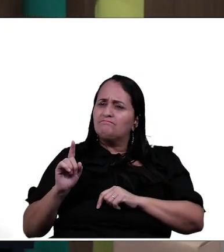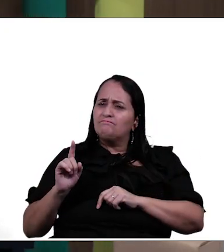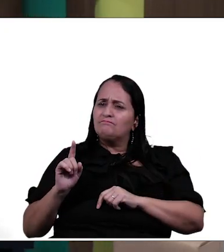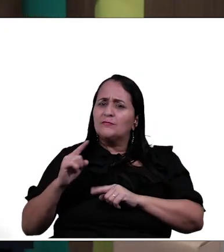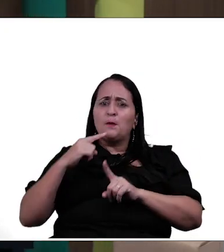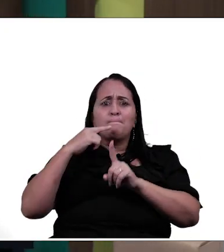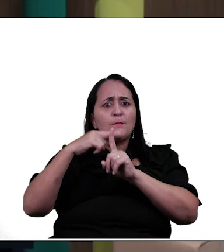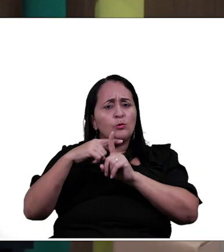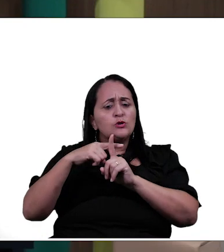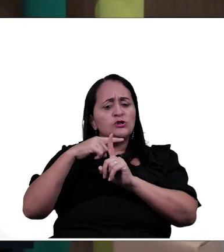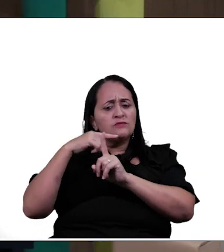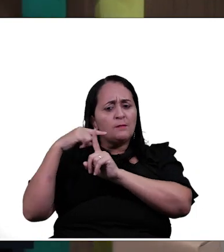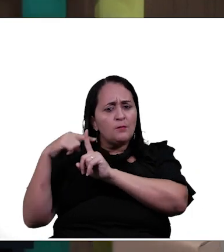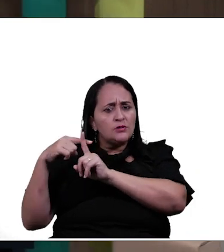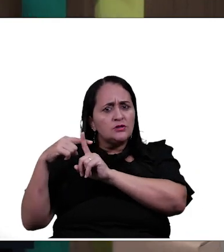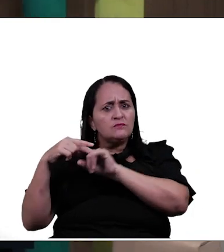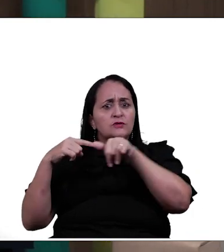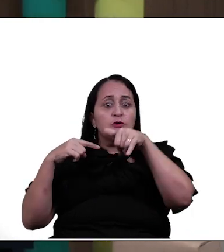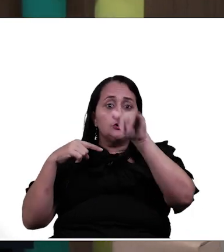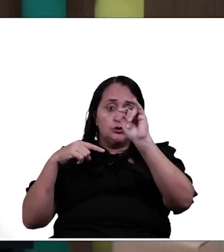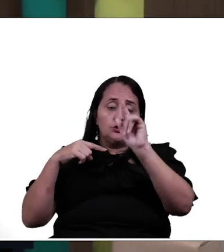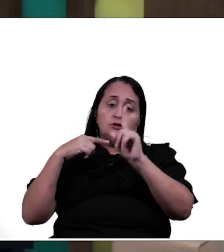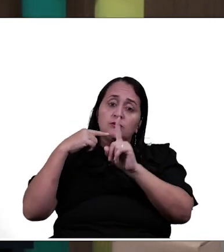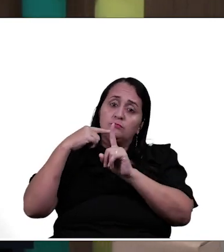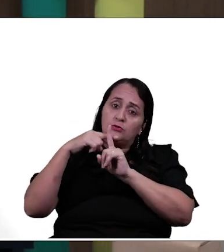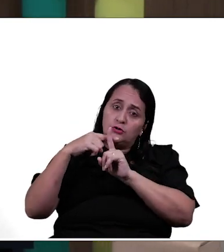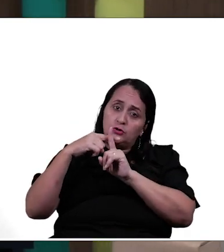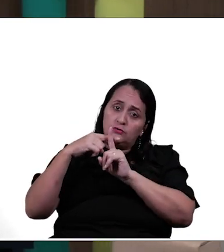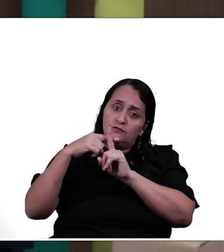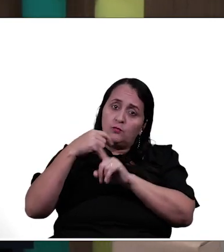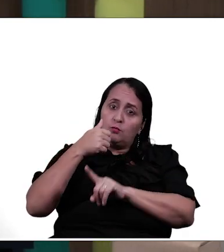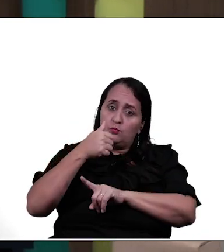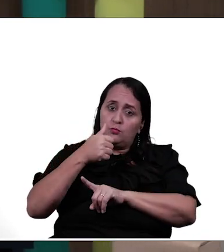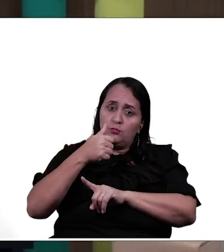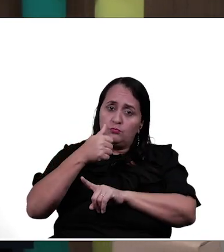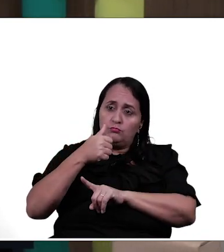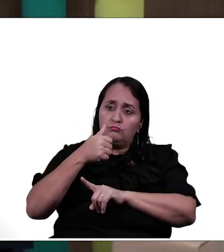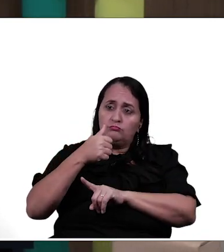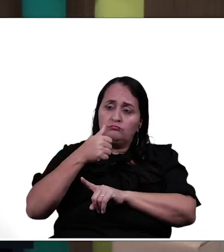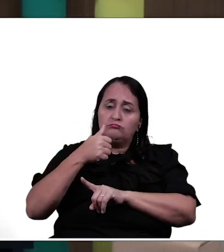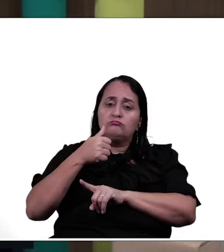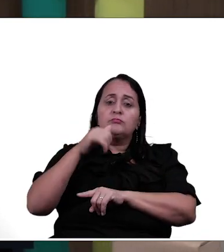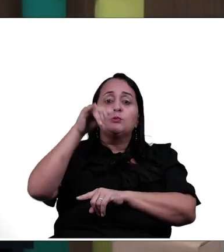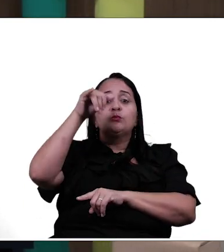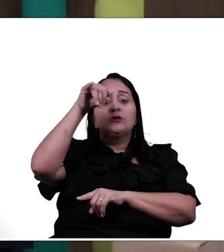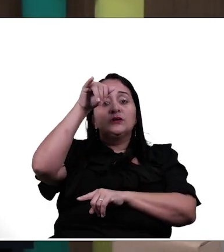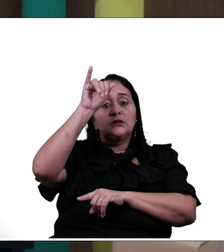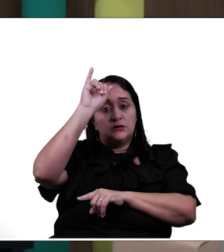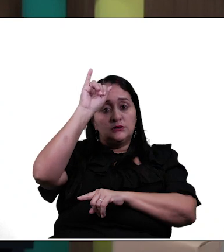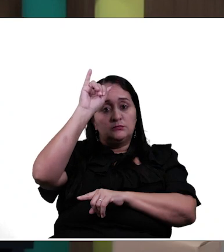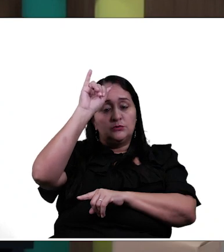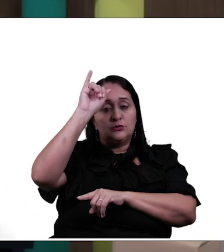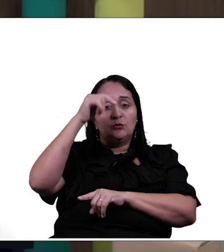que é um número famosíssimo, que é aproximadamente